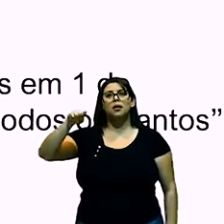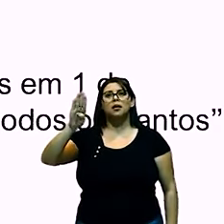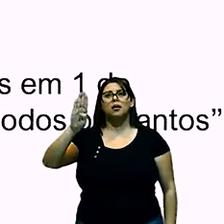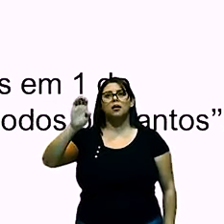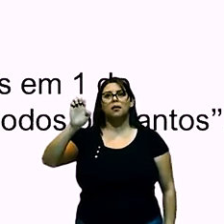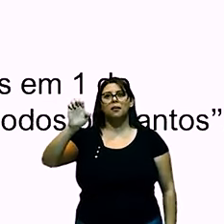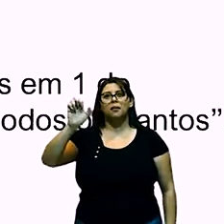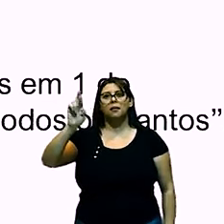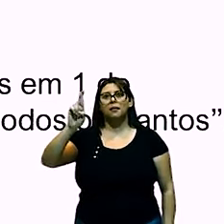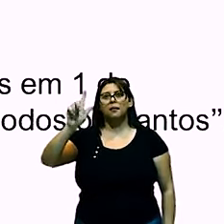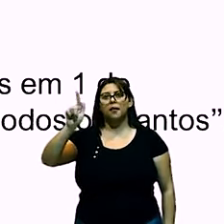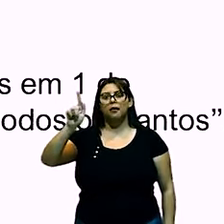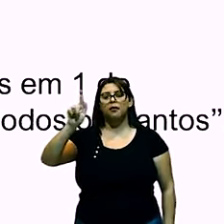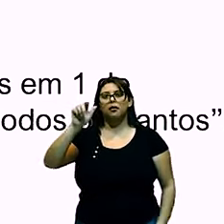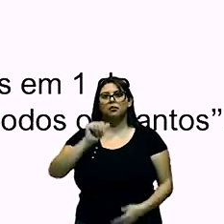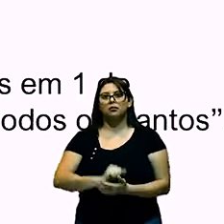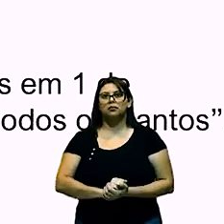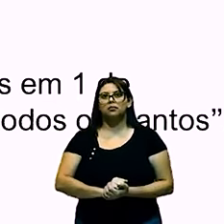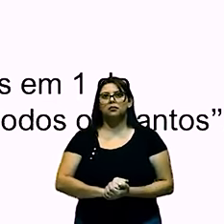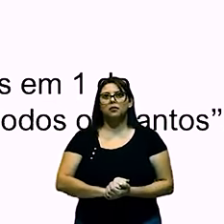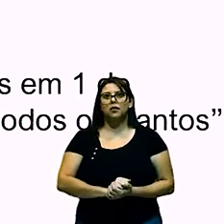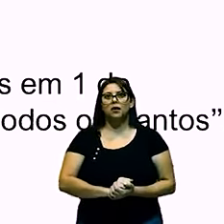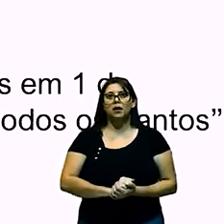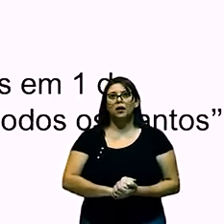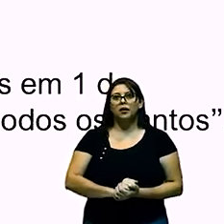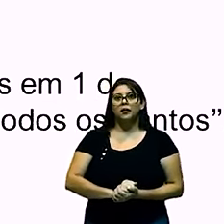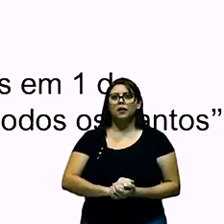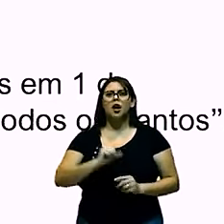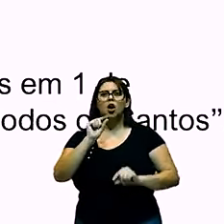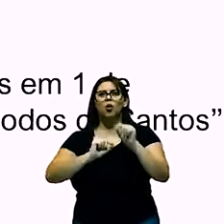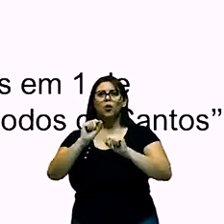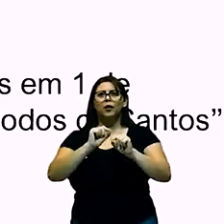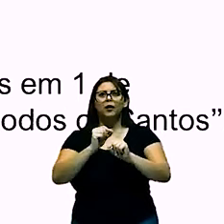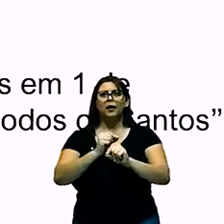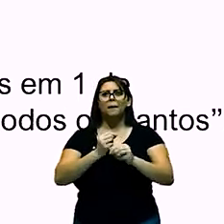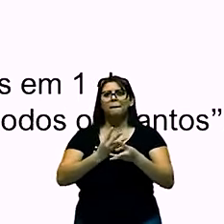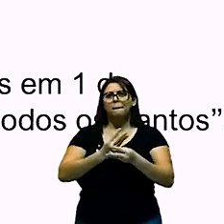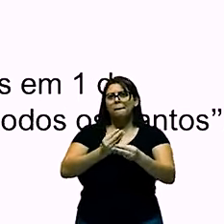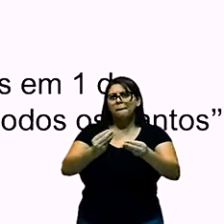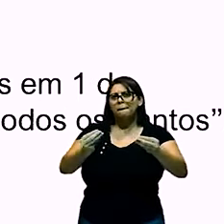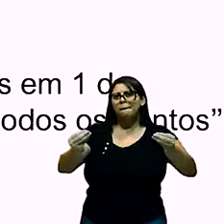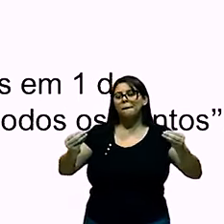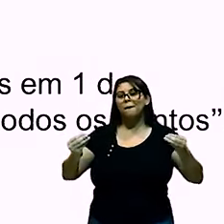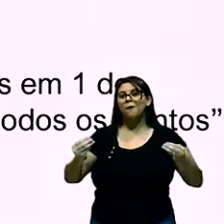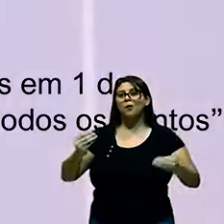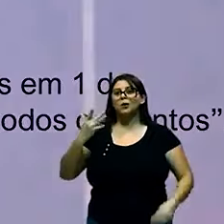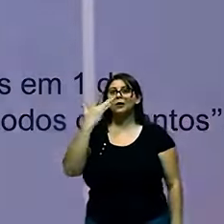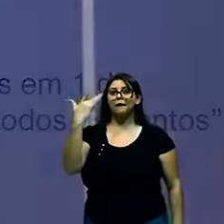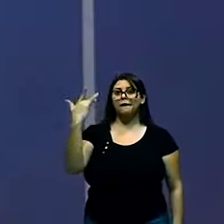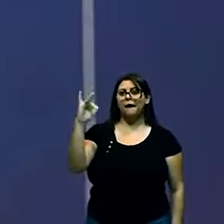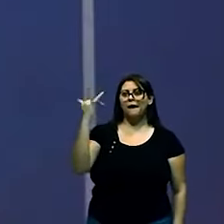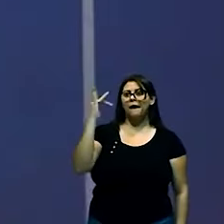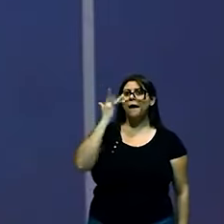igreja. Nesta igreja tinha muitas relíquias, que tinha, então o pessoal vinha fazer peregrinação para ver um retalho